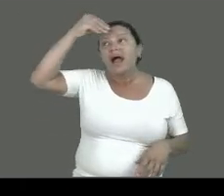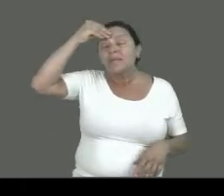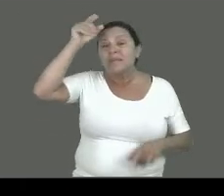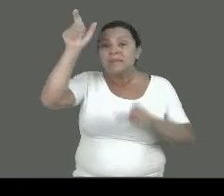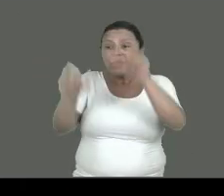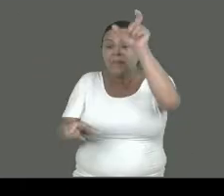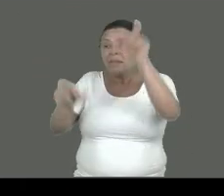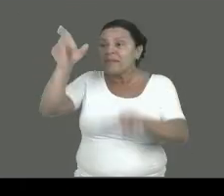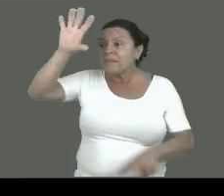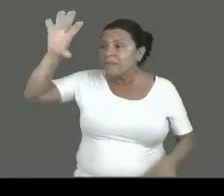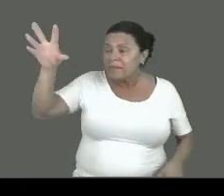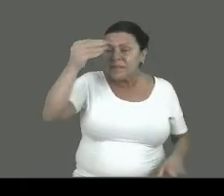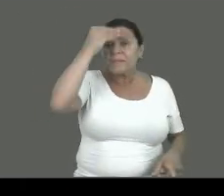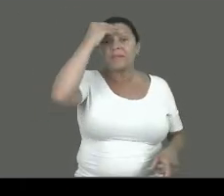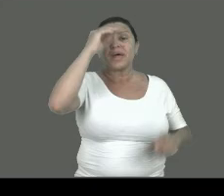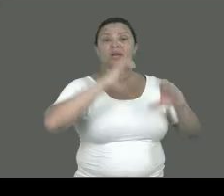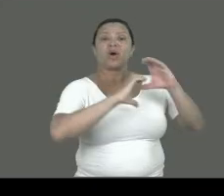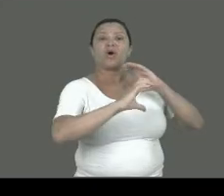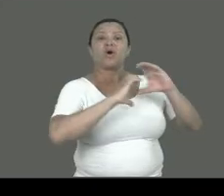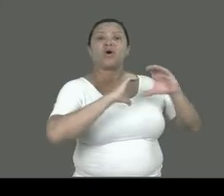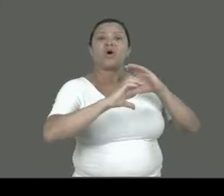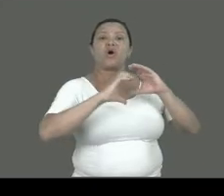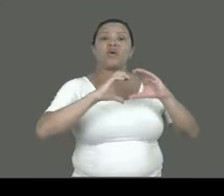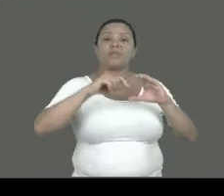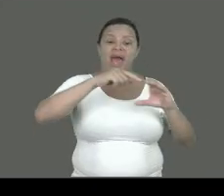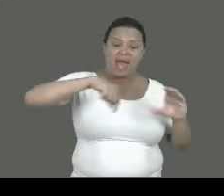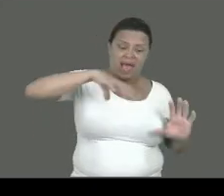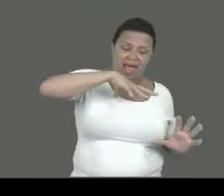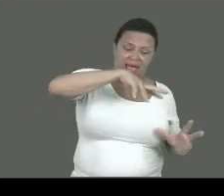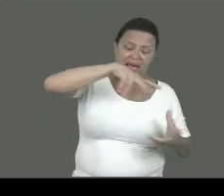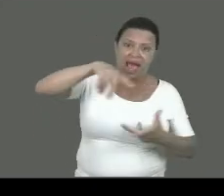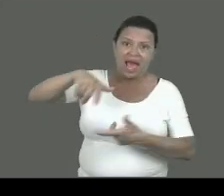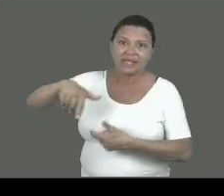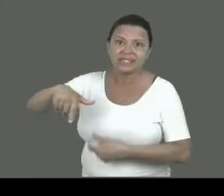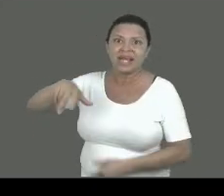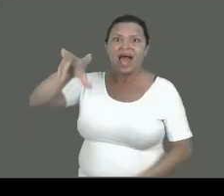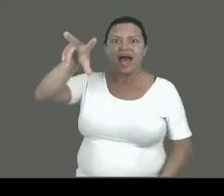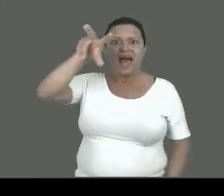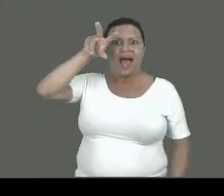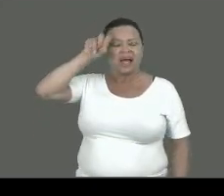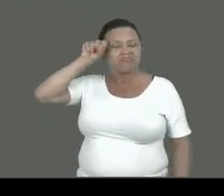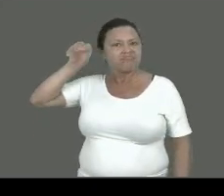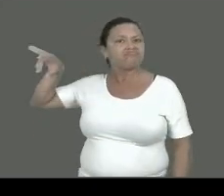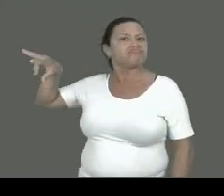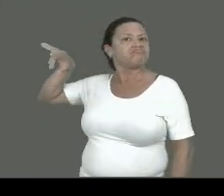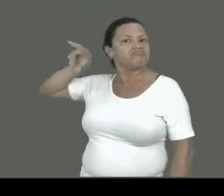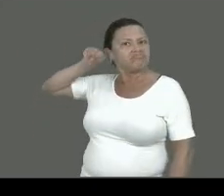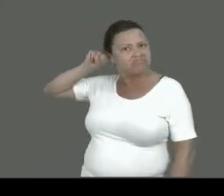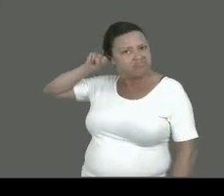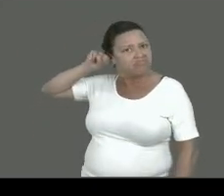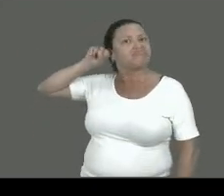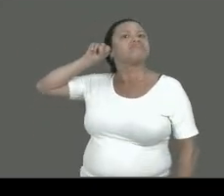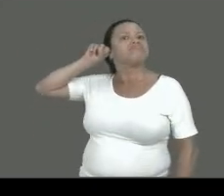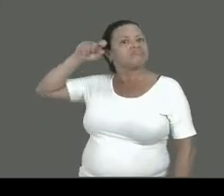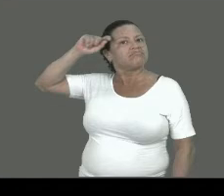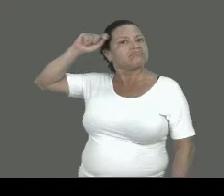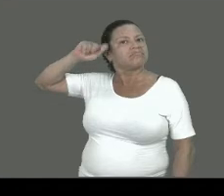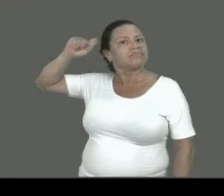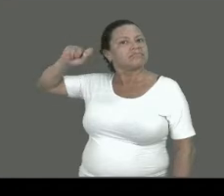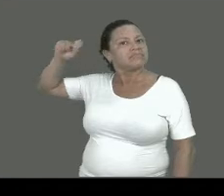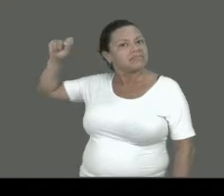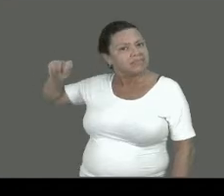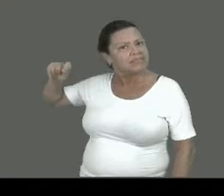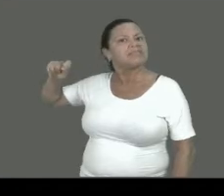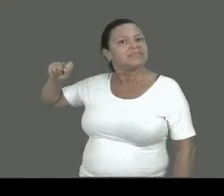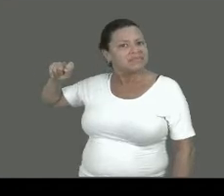médiuns, dessa comunicação entre os planos, através da vidência, da psicofonia, da psicografia,